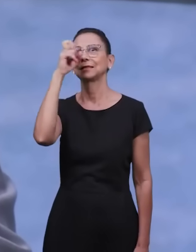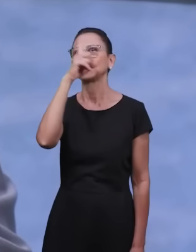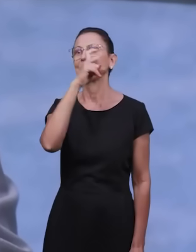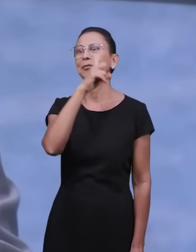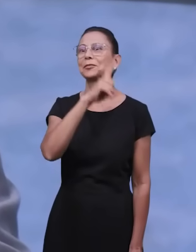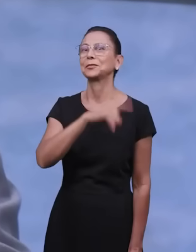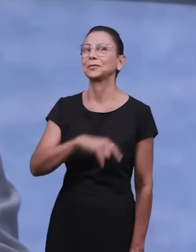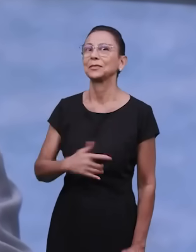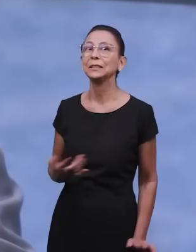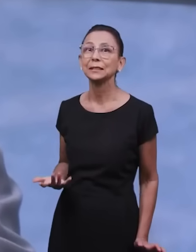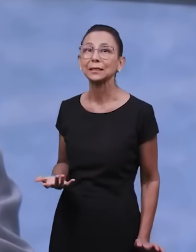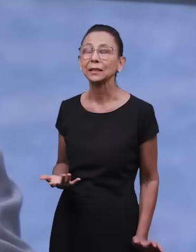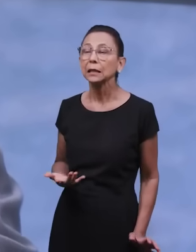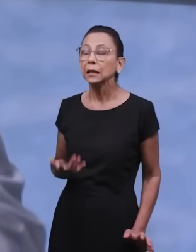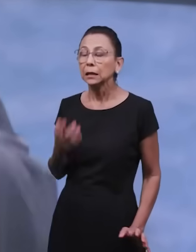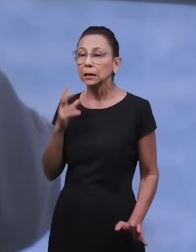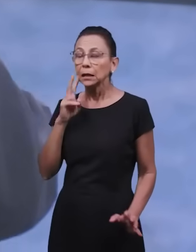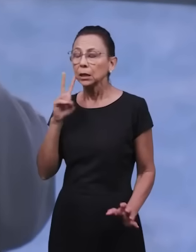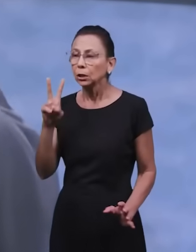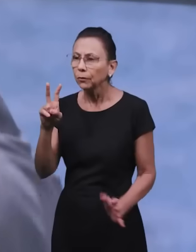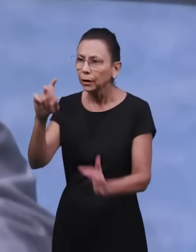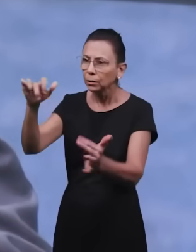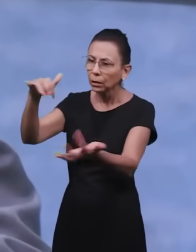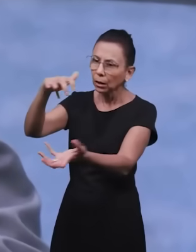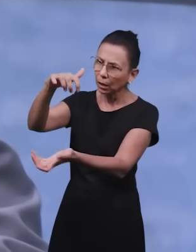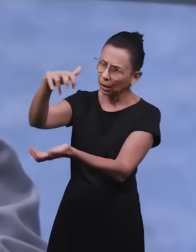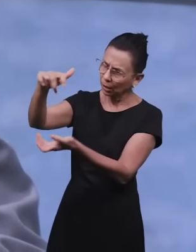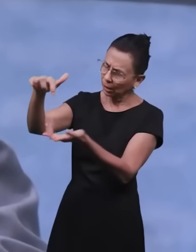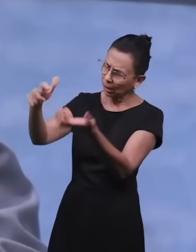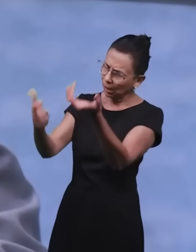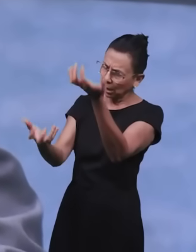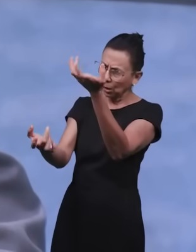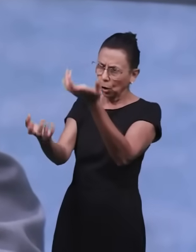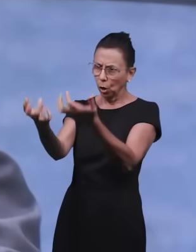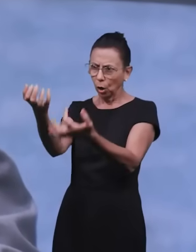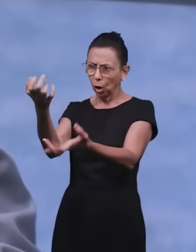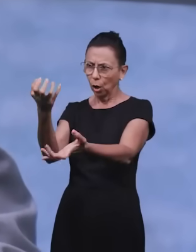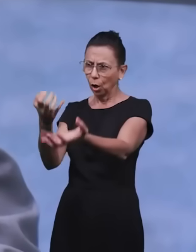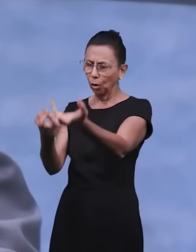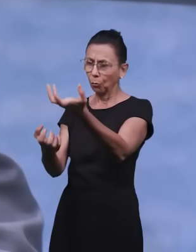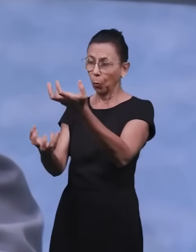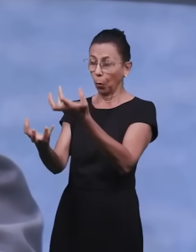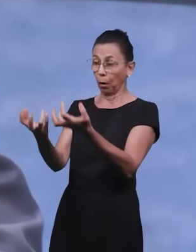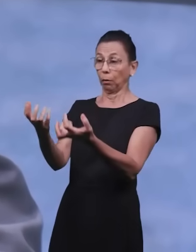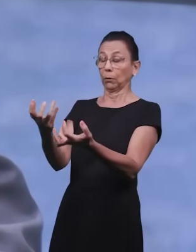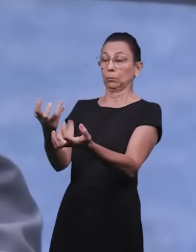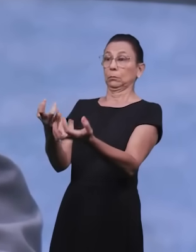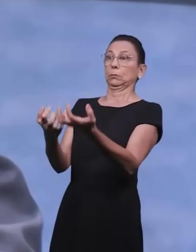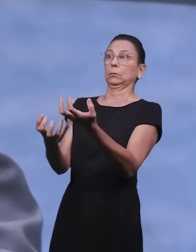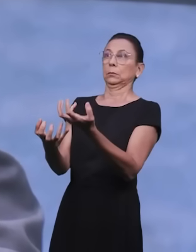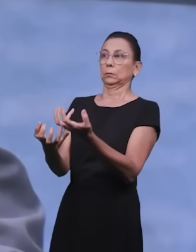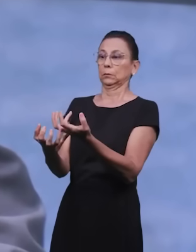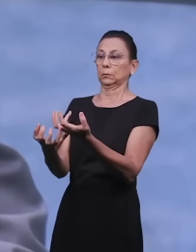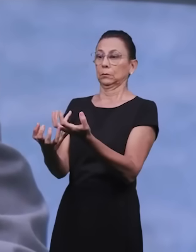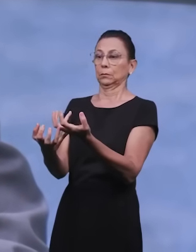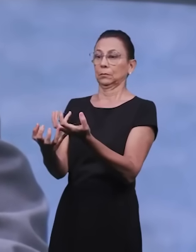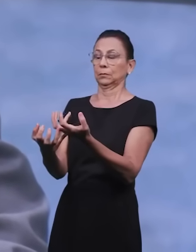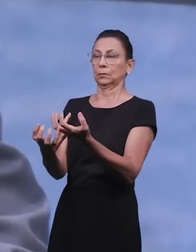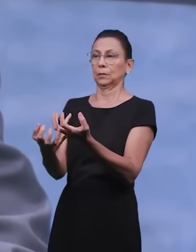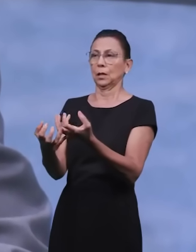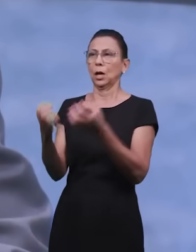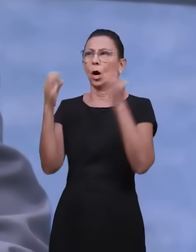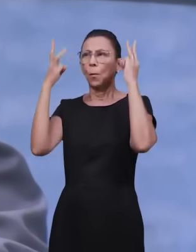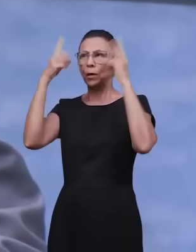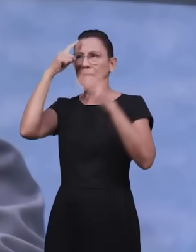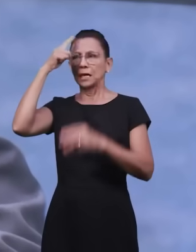é um negócio meio difícil, né? E ali na frente da sarça, e Deus falou assim, você vai agora e vai tirar meu povo do Egito.